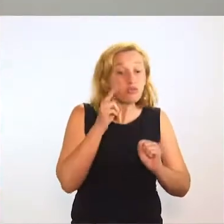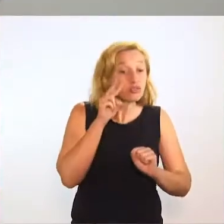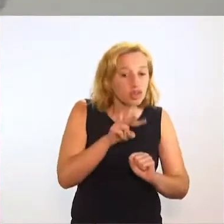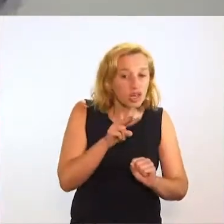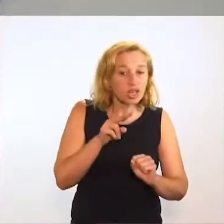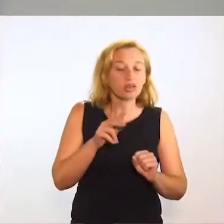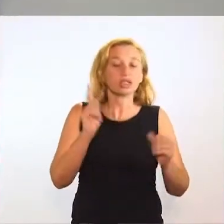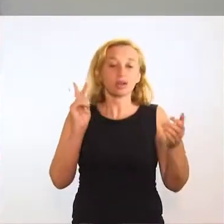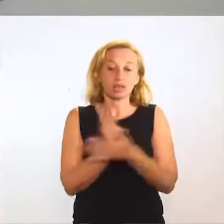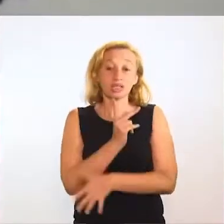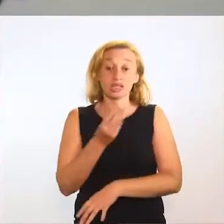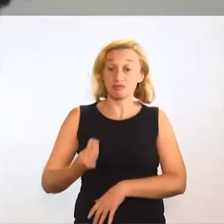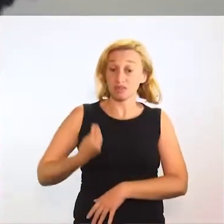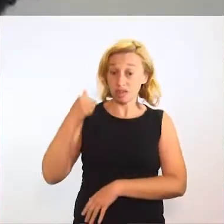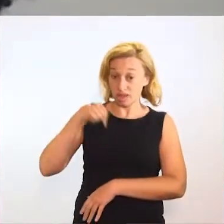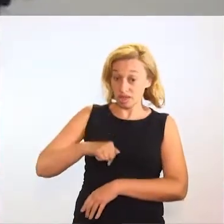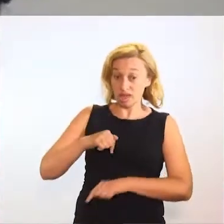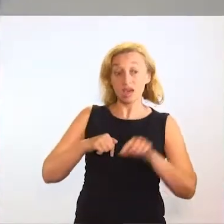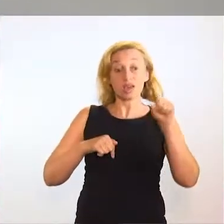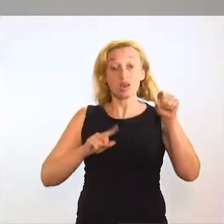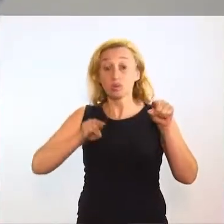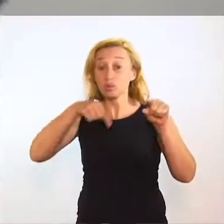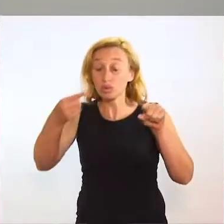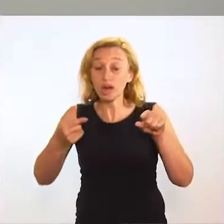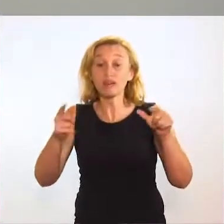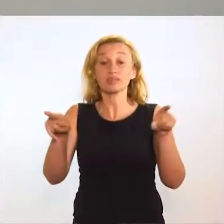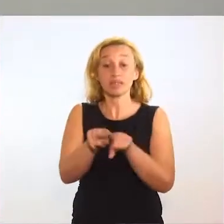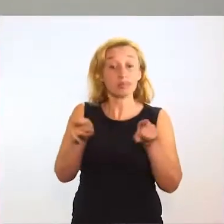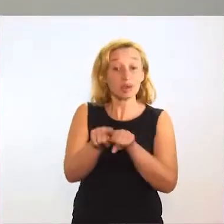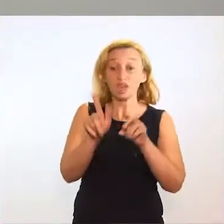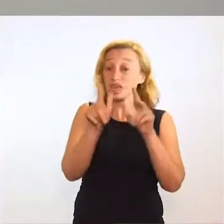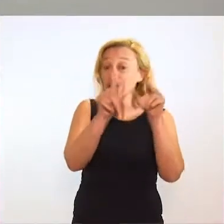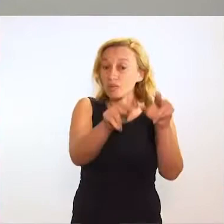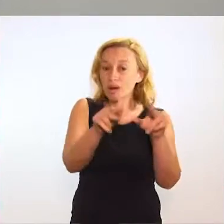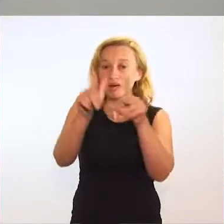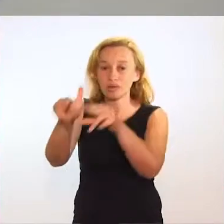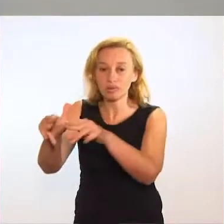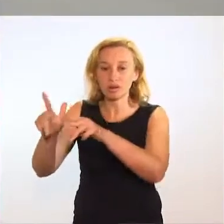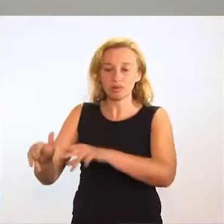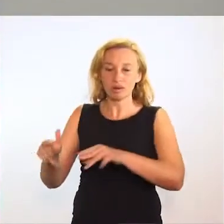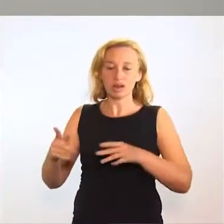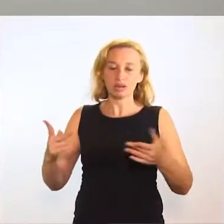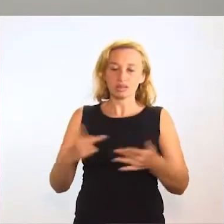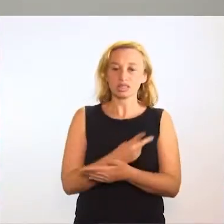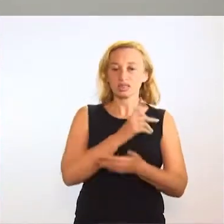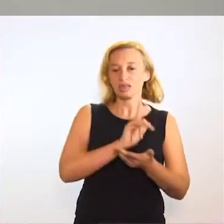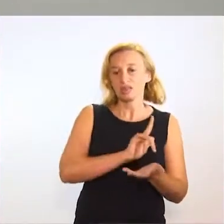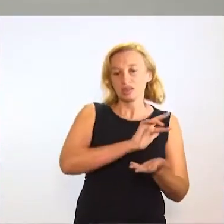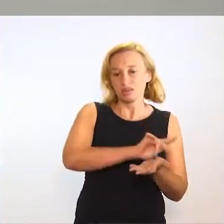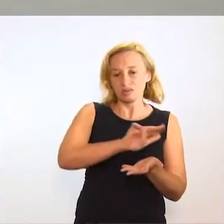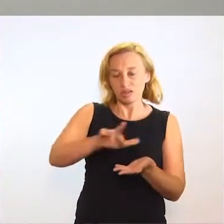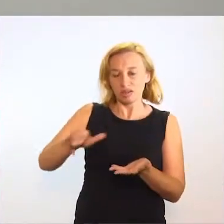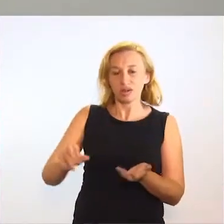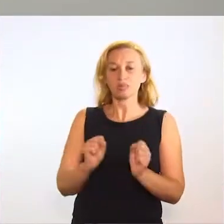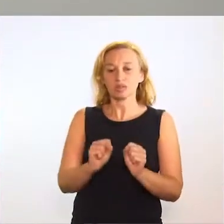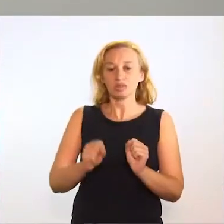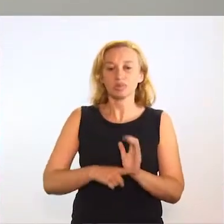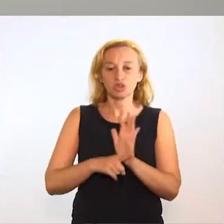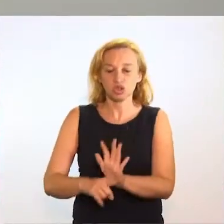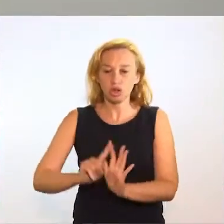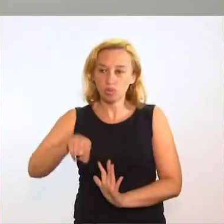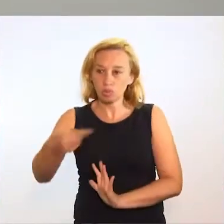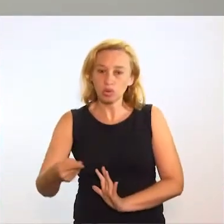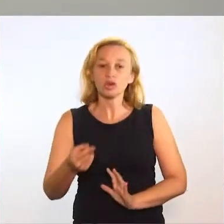assistir e ver que o que estava acontecendo com elas aqui, também estava acontecendo em outros lugares, e que tinha resiliência, tinha oportunidade e tinha uma forma de